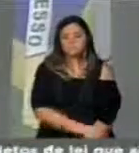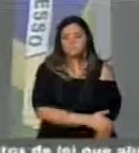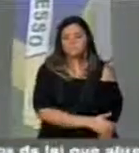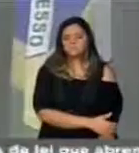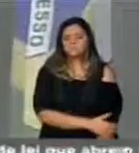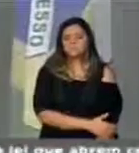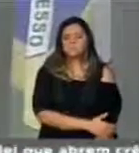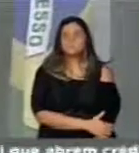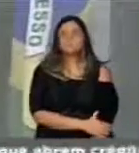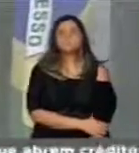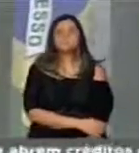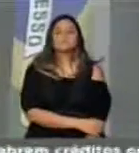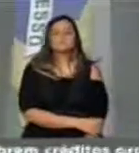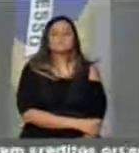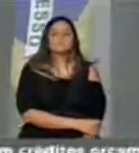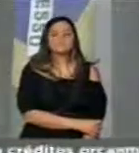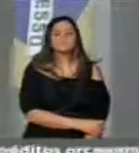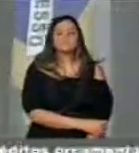sua paciência e aos demais companhias dessa casa